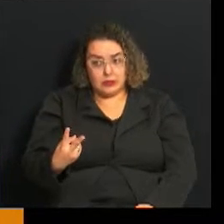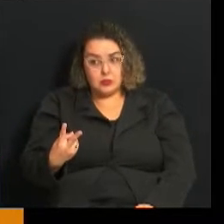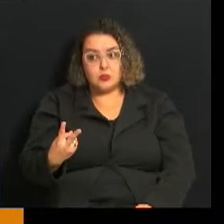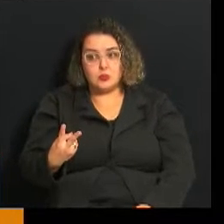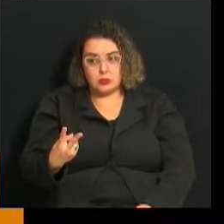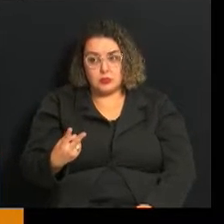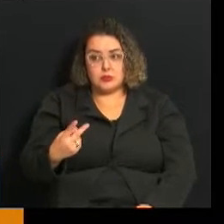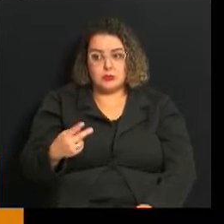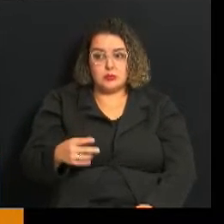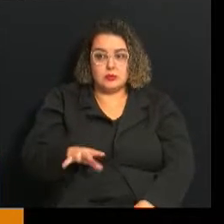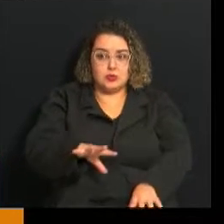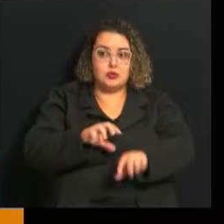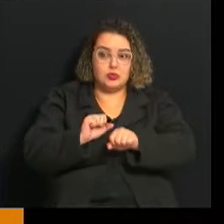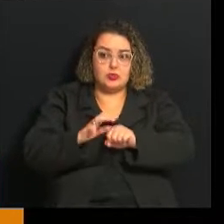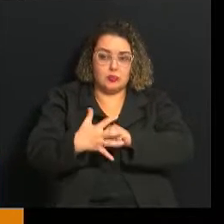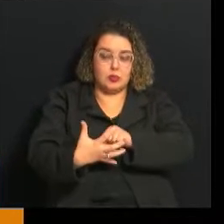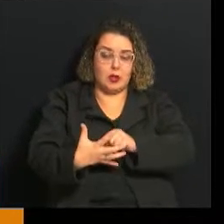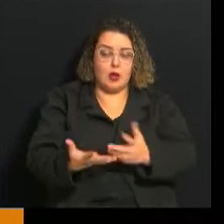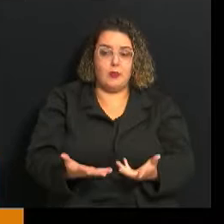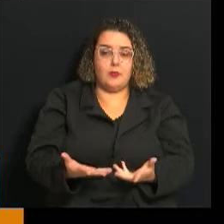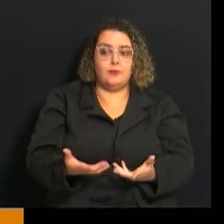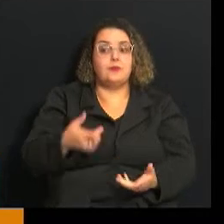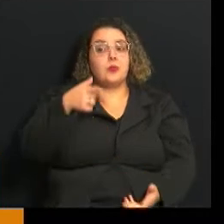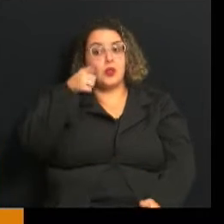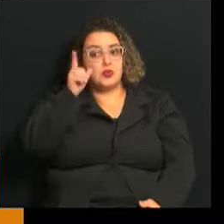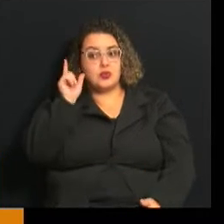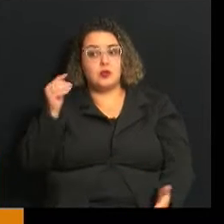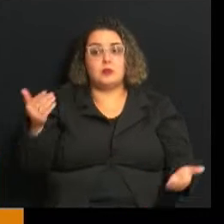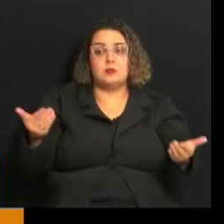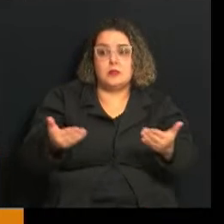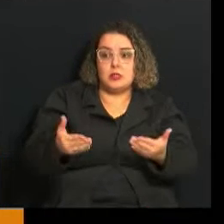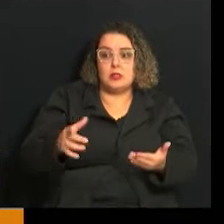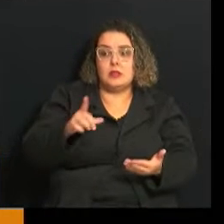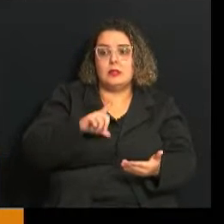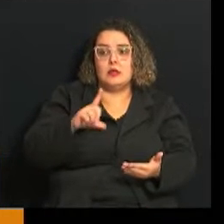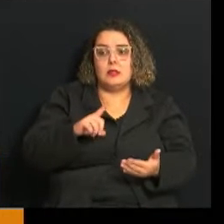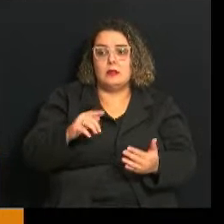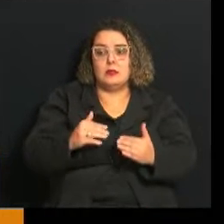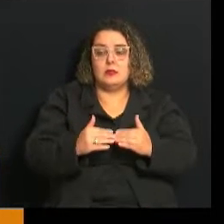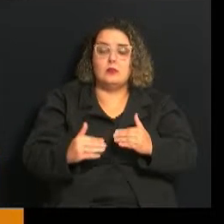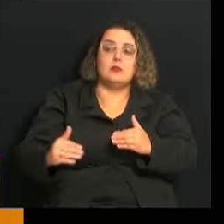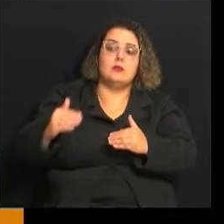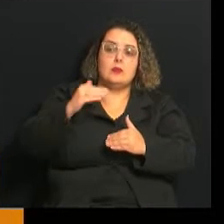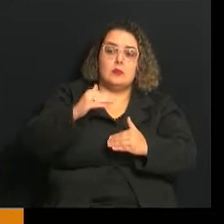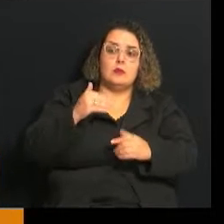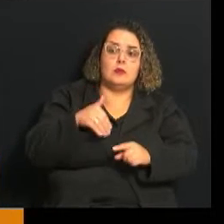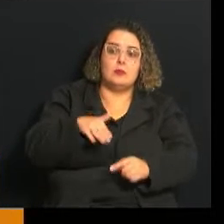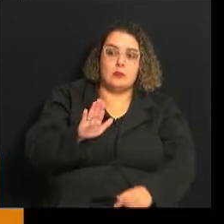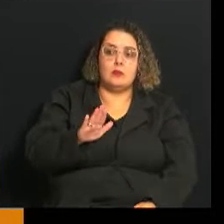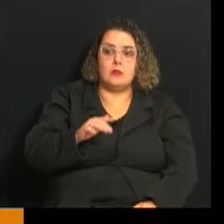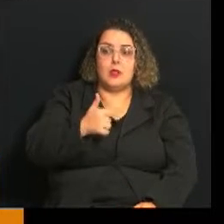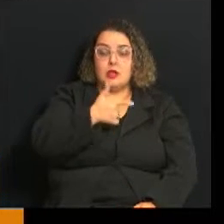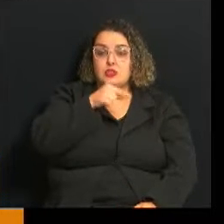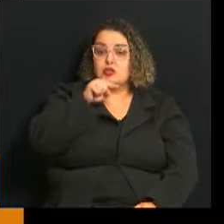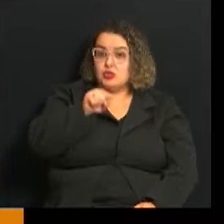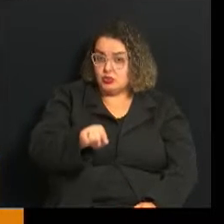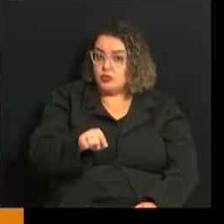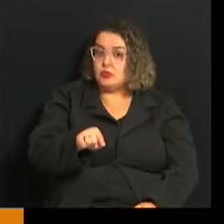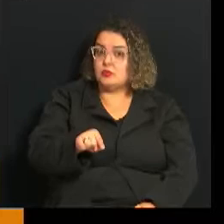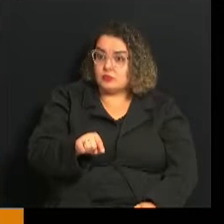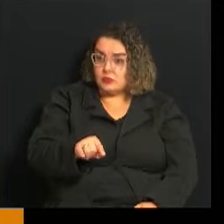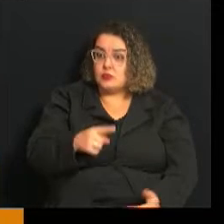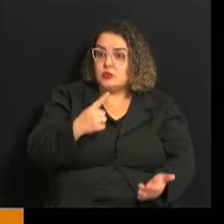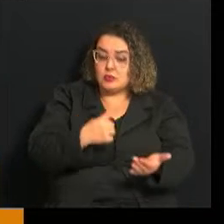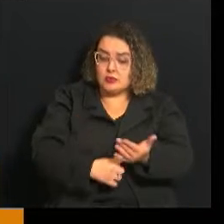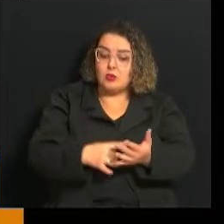235.142 casos, ou seja, de ontem para hoje a gente já teve aí mais de 2.000 casos